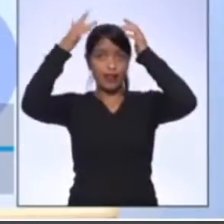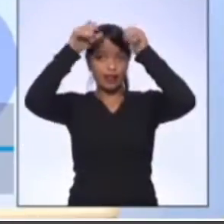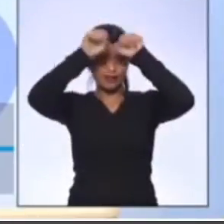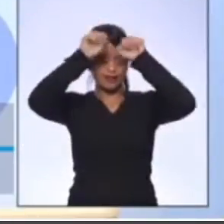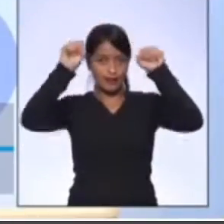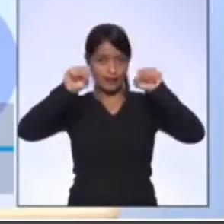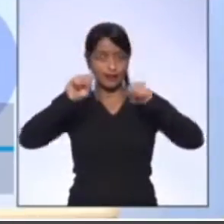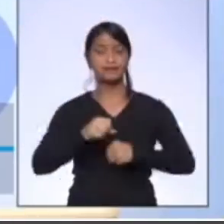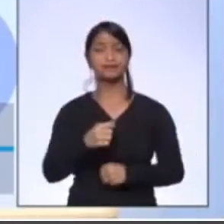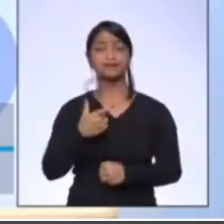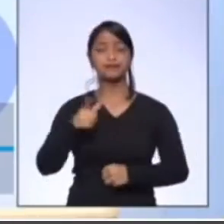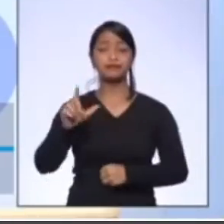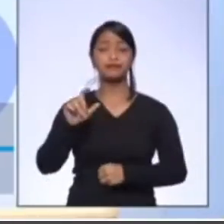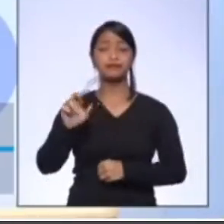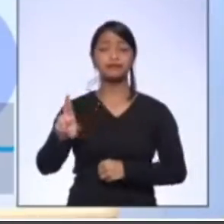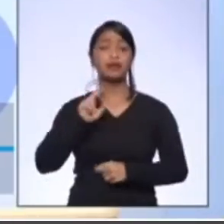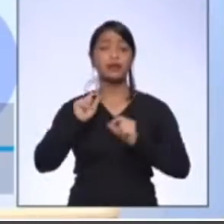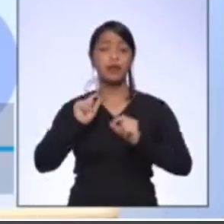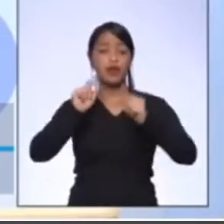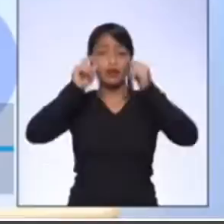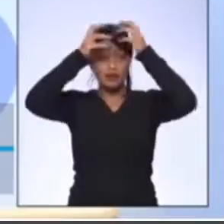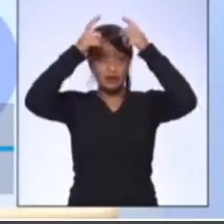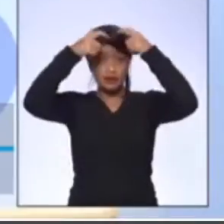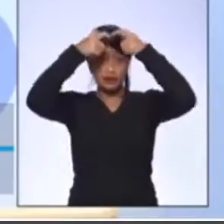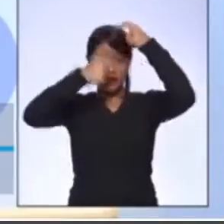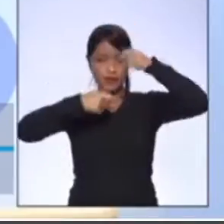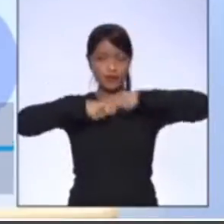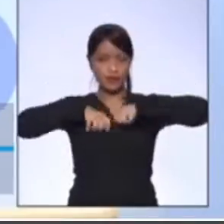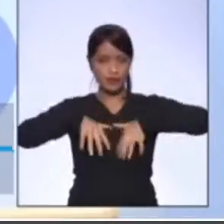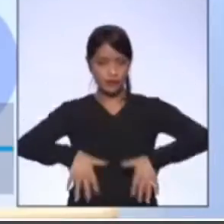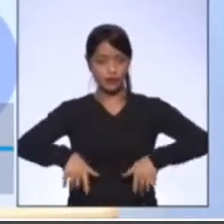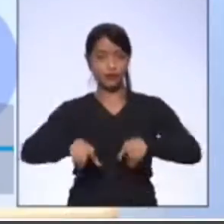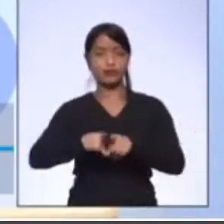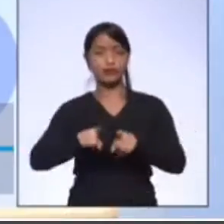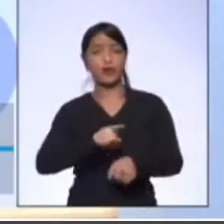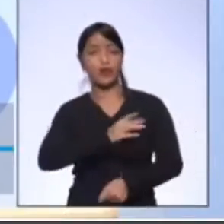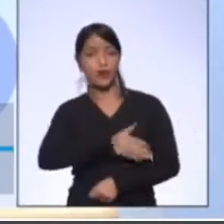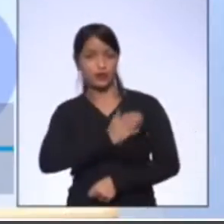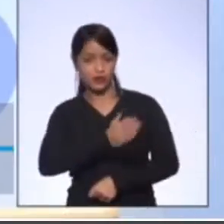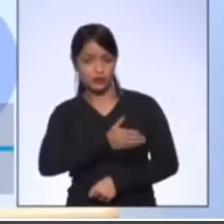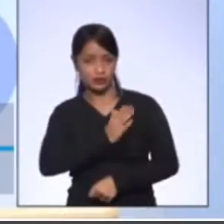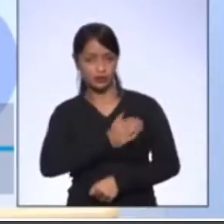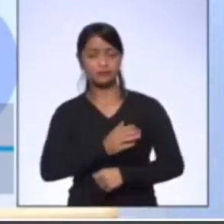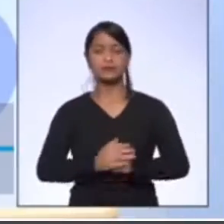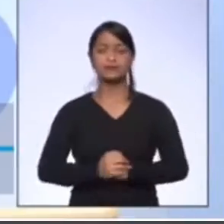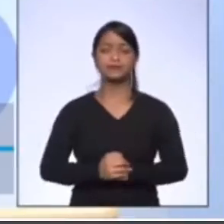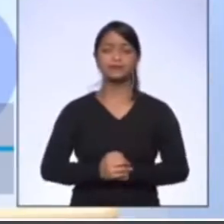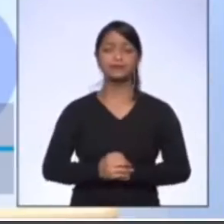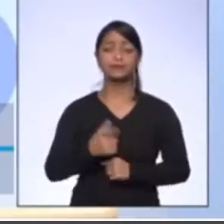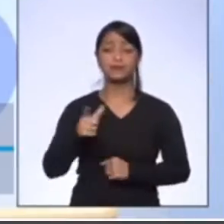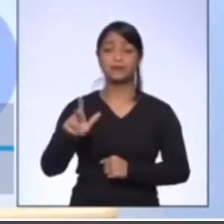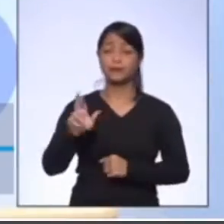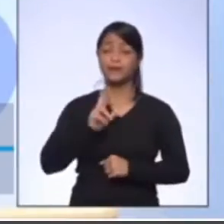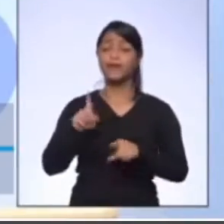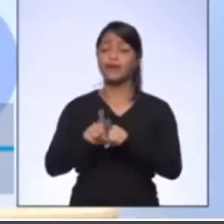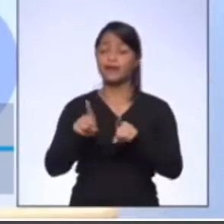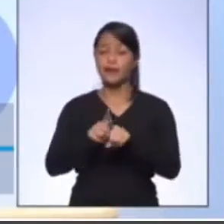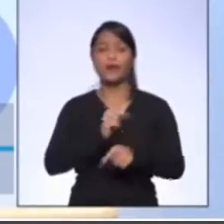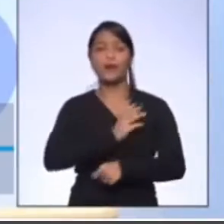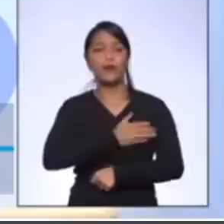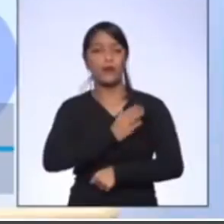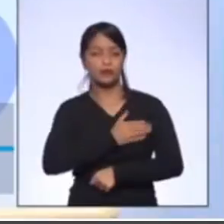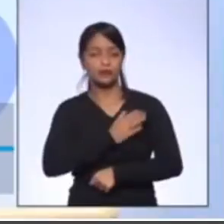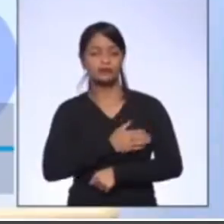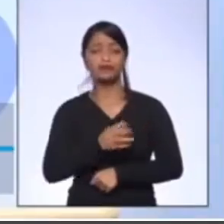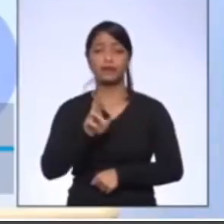sistema nervoso e coração é a margery também coração é renato